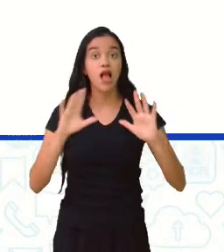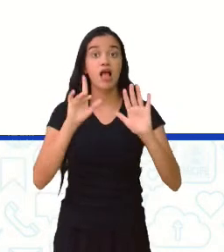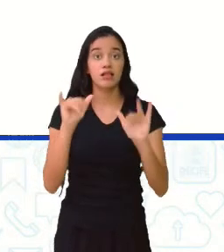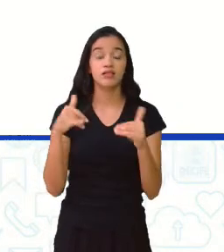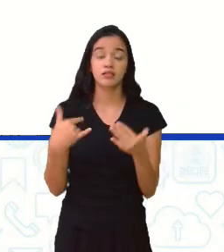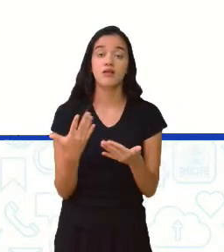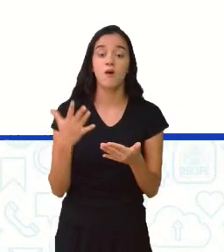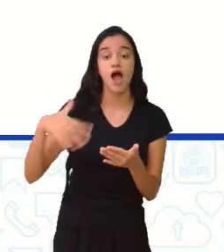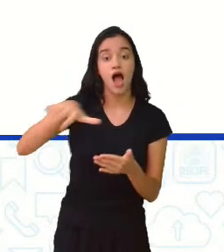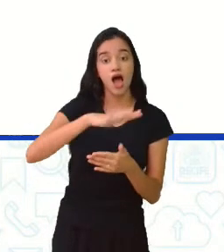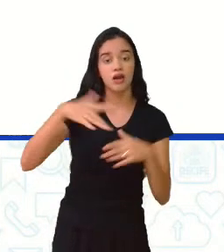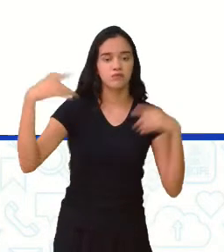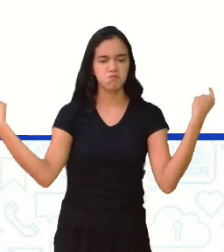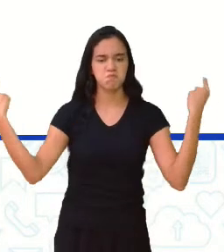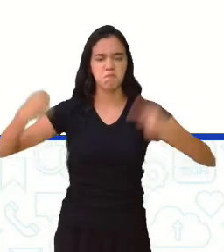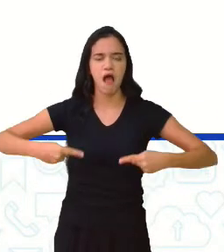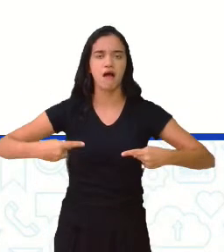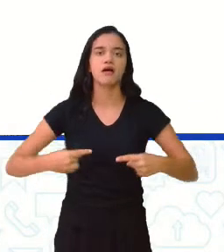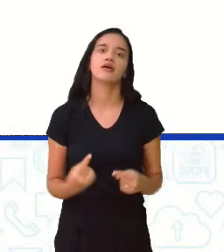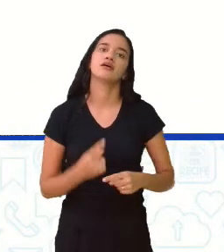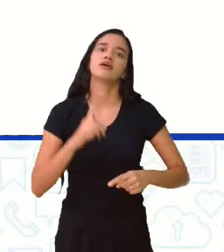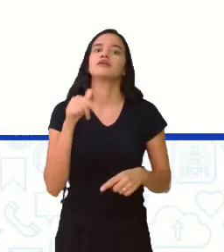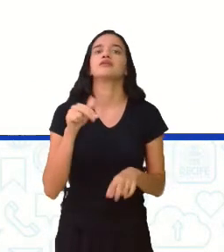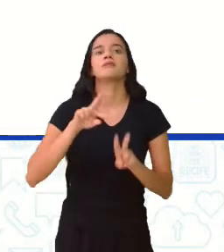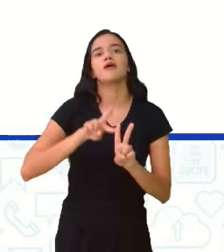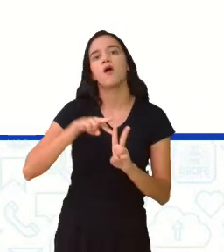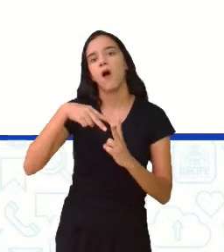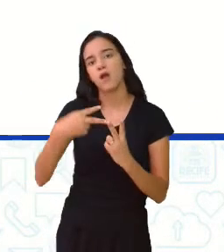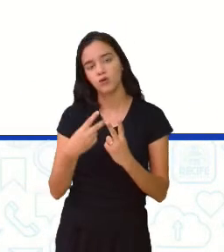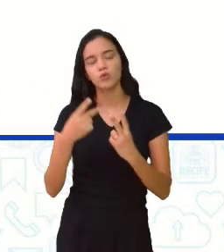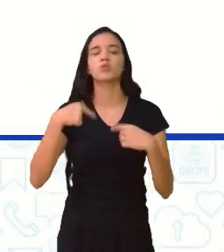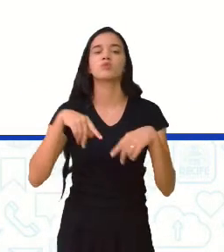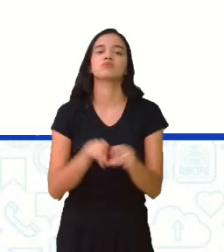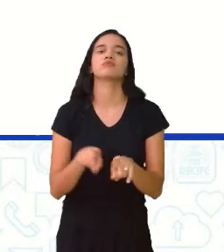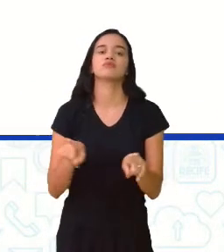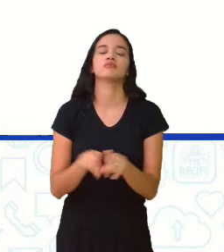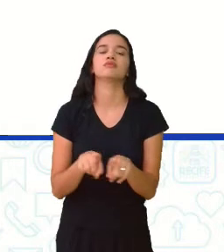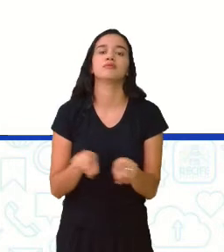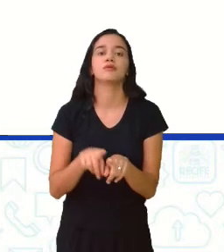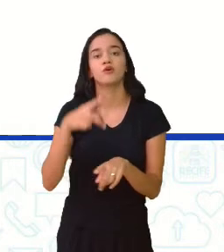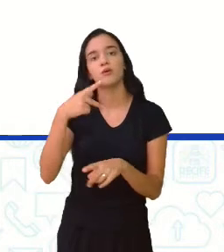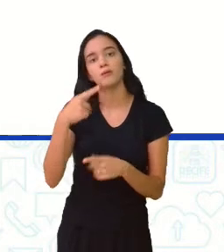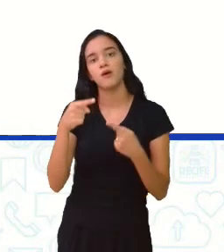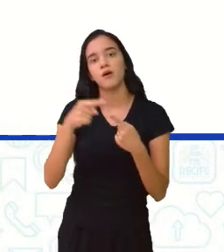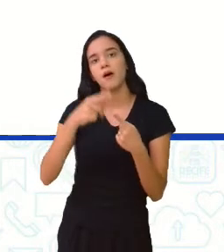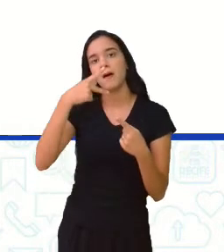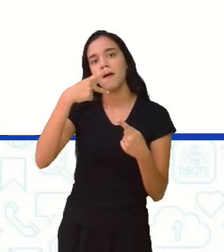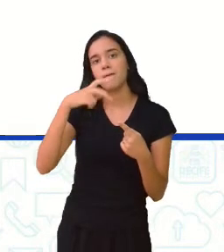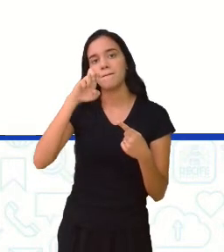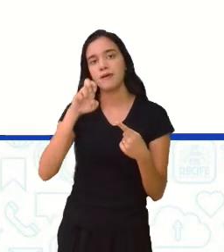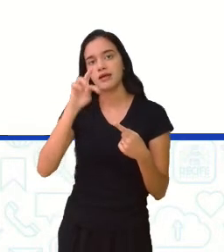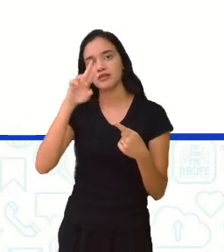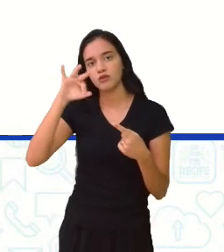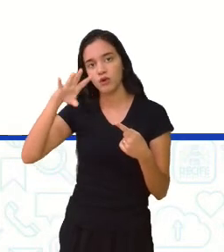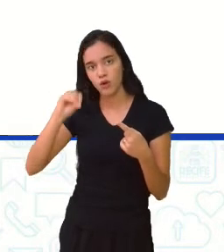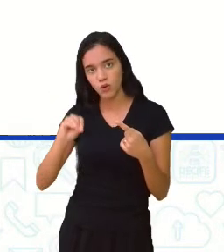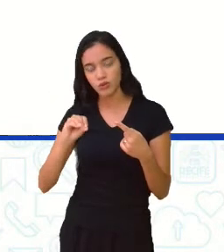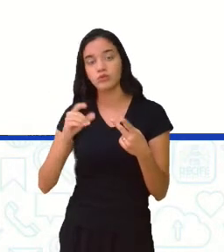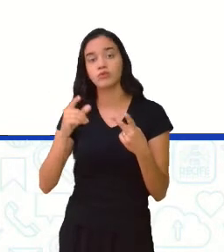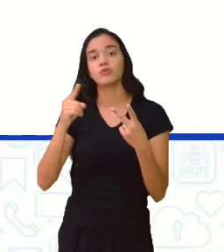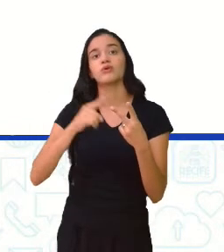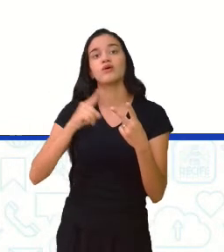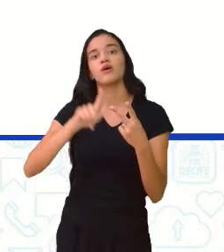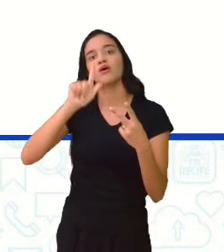muito disputada devido aos recursos do subsolo marinho, como petróleo, gás natural e metais